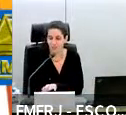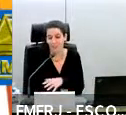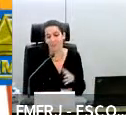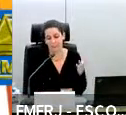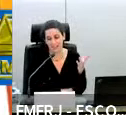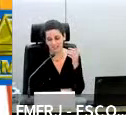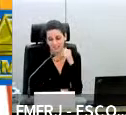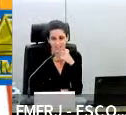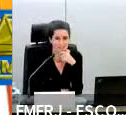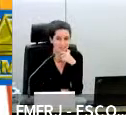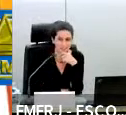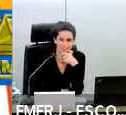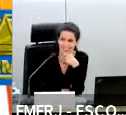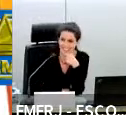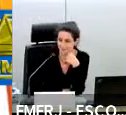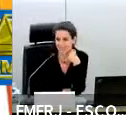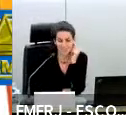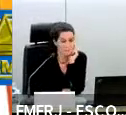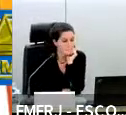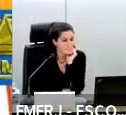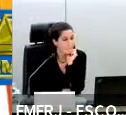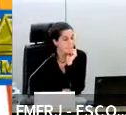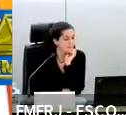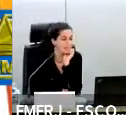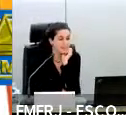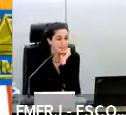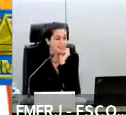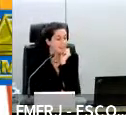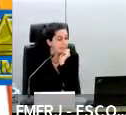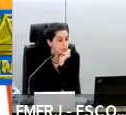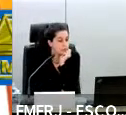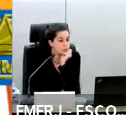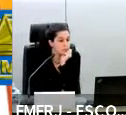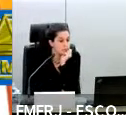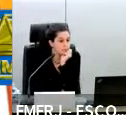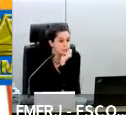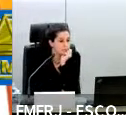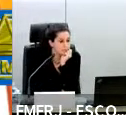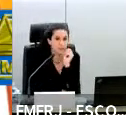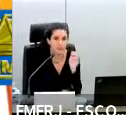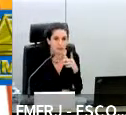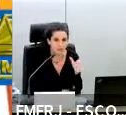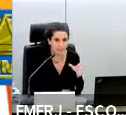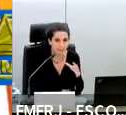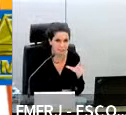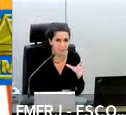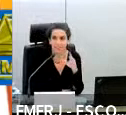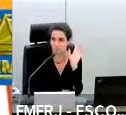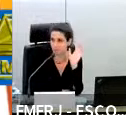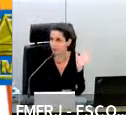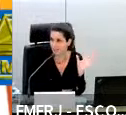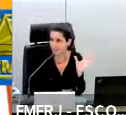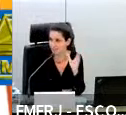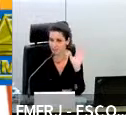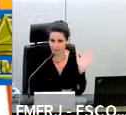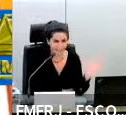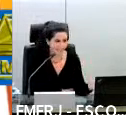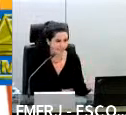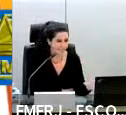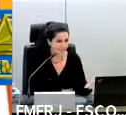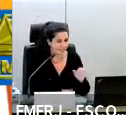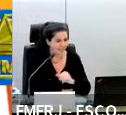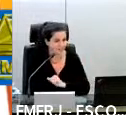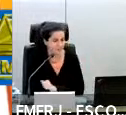Acho que foi. Ah, que ótimo. Obrigada. Então... Acho que deu para ouvir, né? Boa tarde para quem